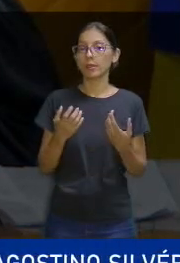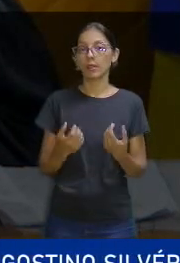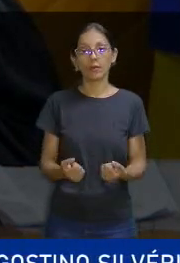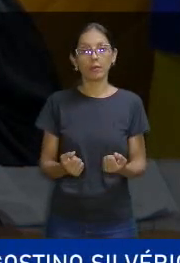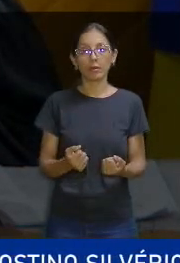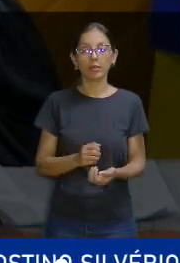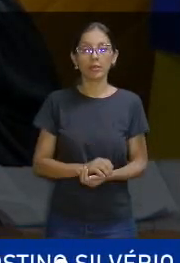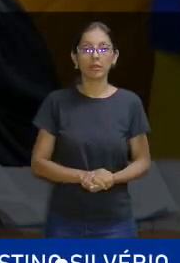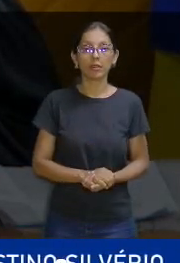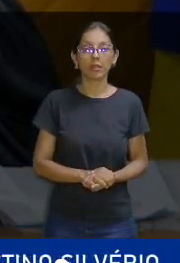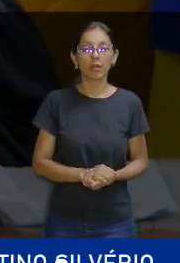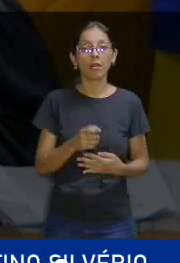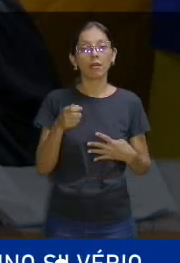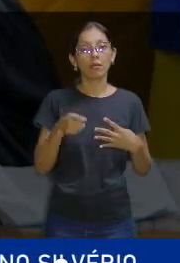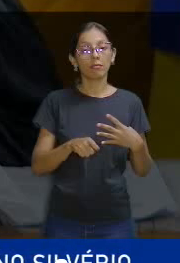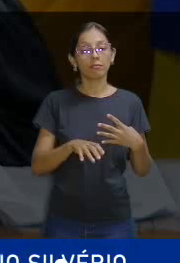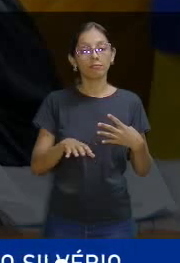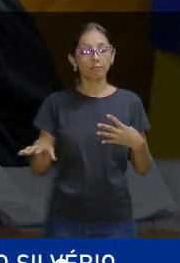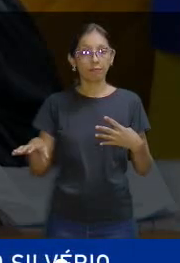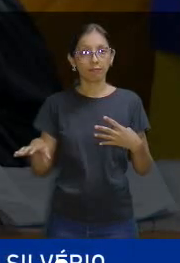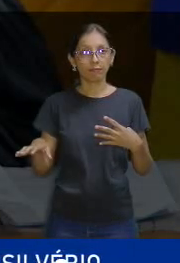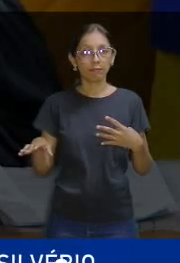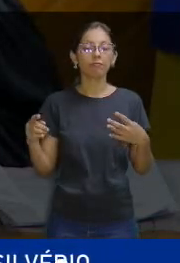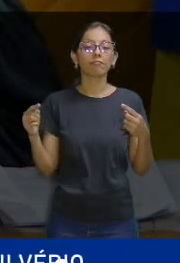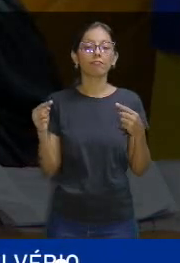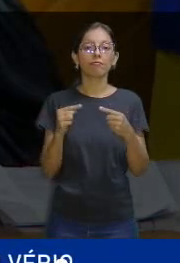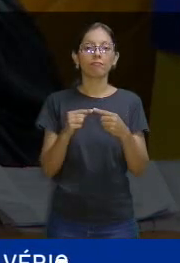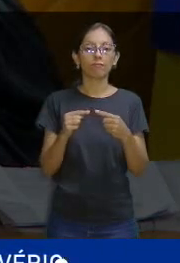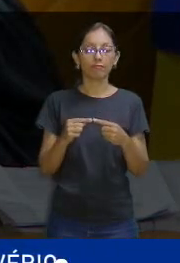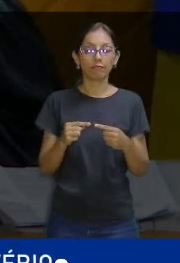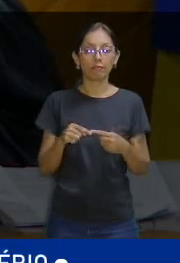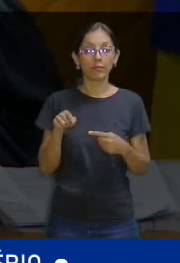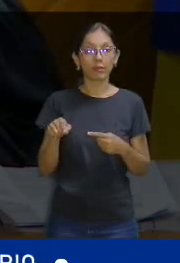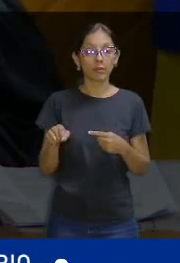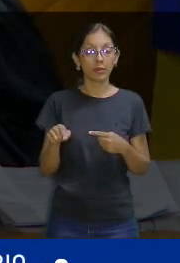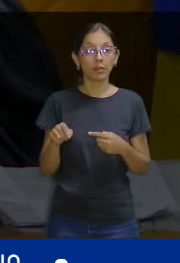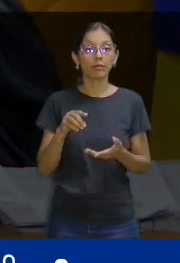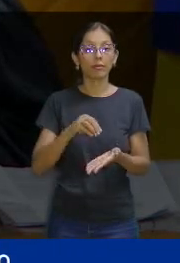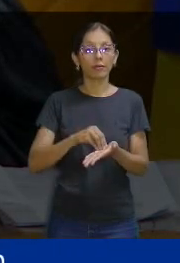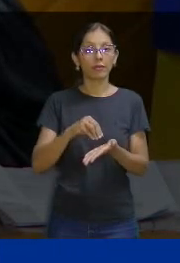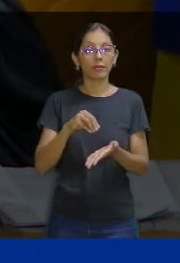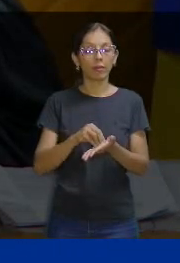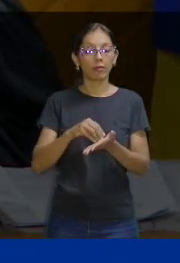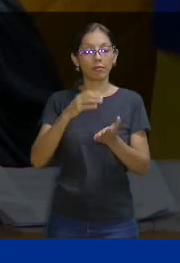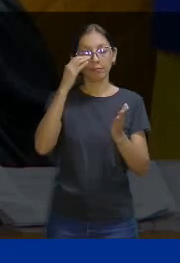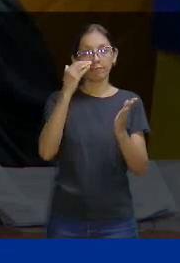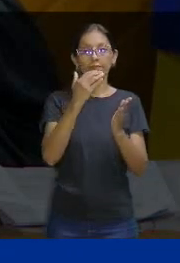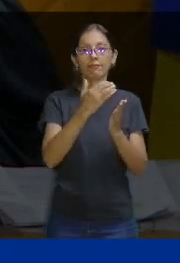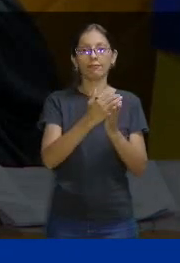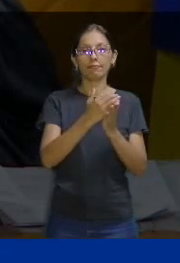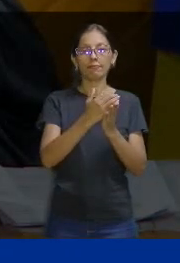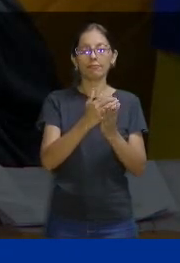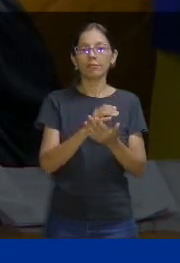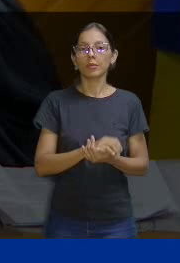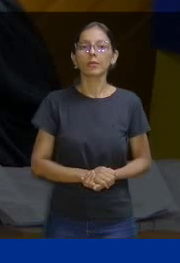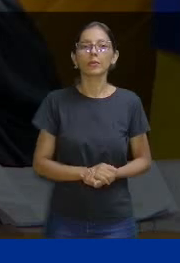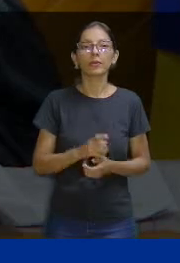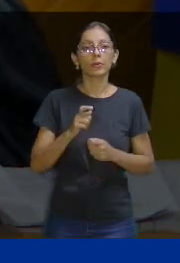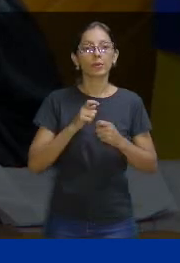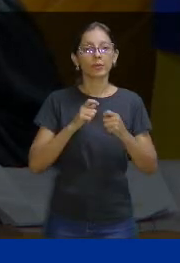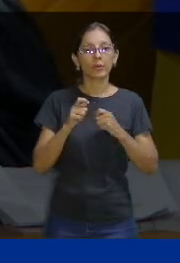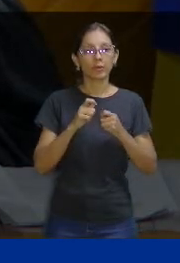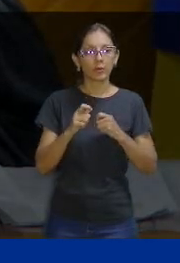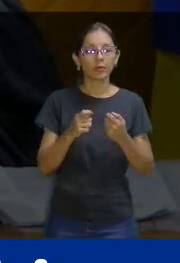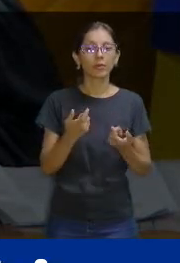é firme no sentido de que o descumprimento desse dispositivo impede o controle da regularidade do gasto